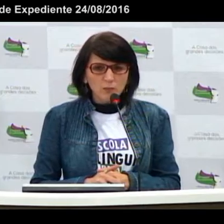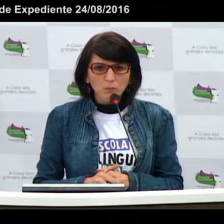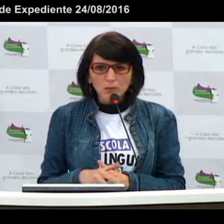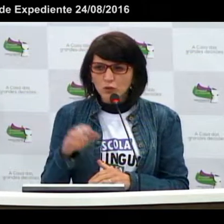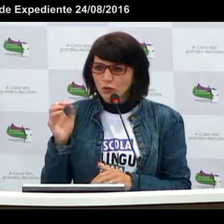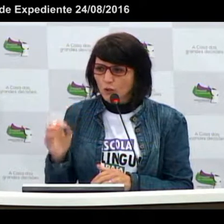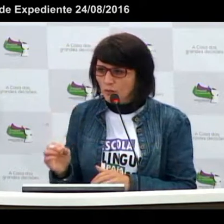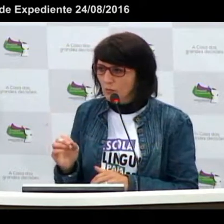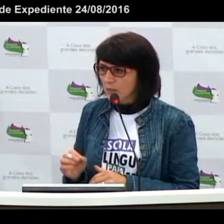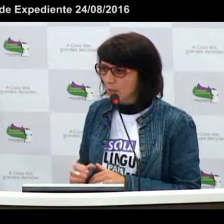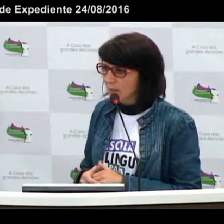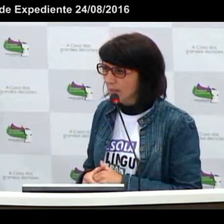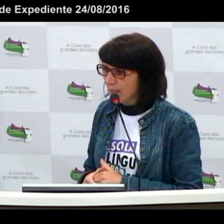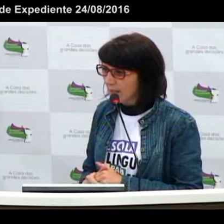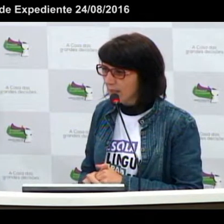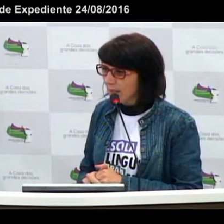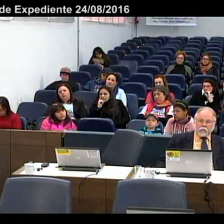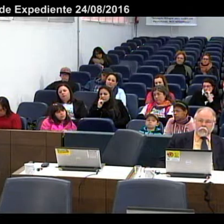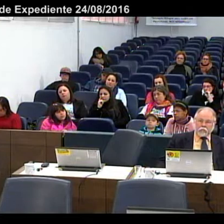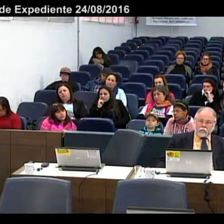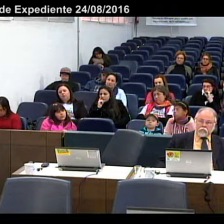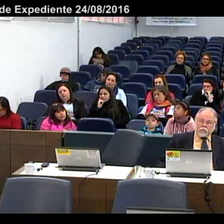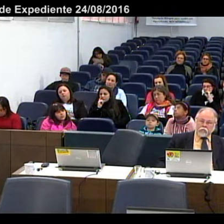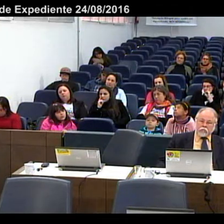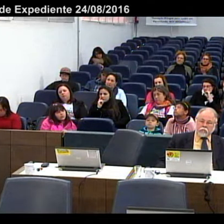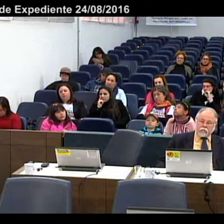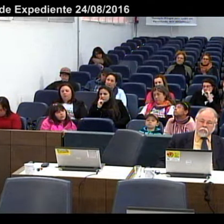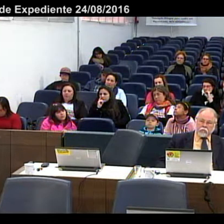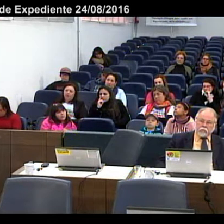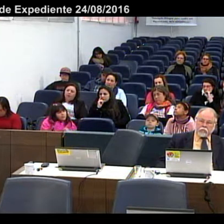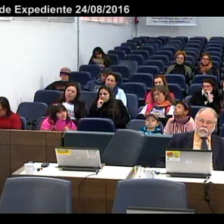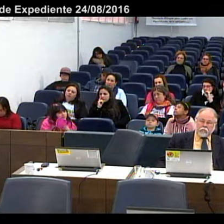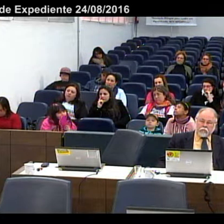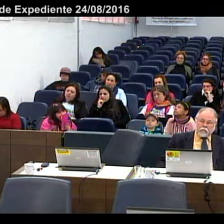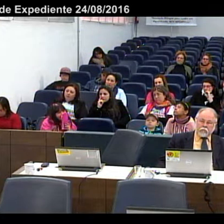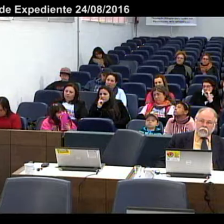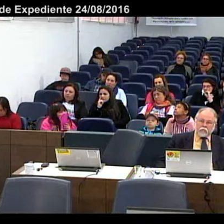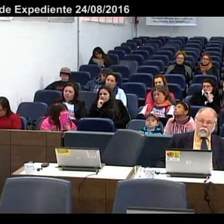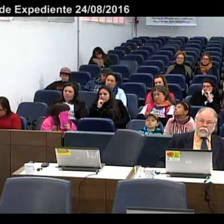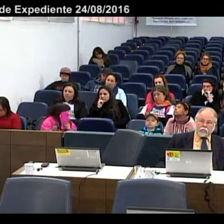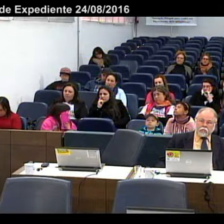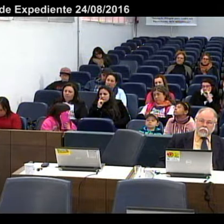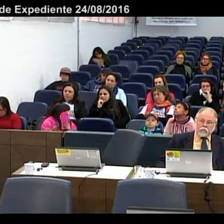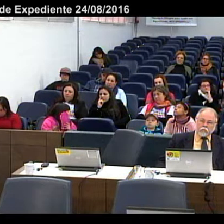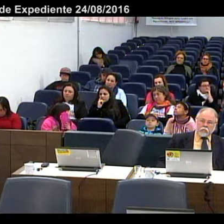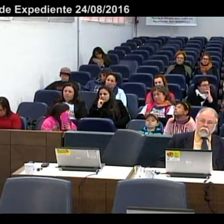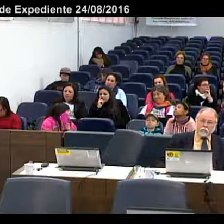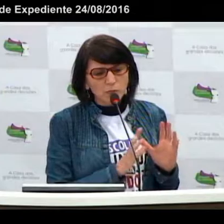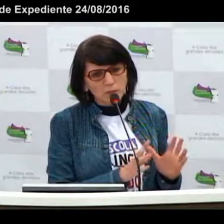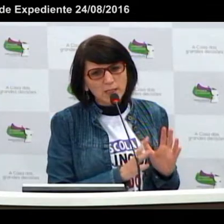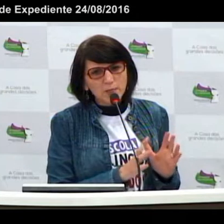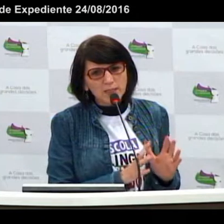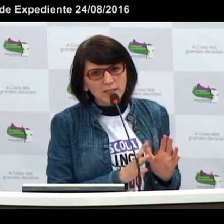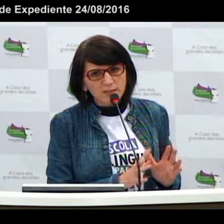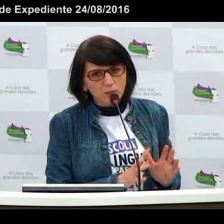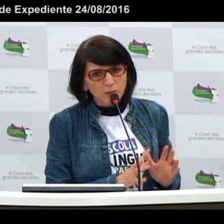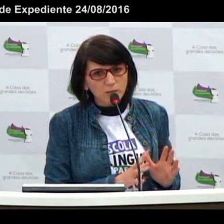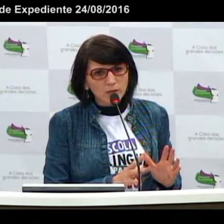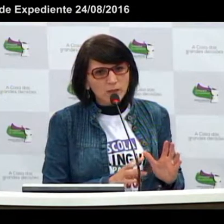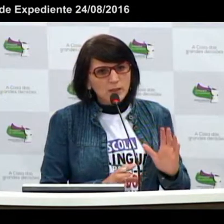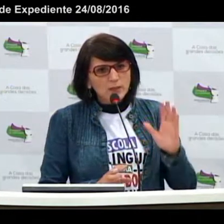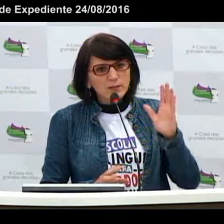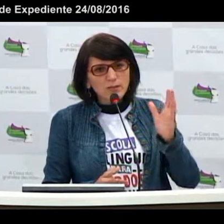define pessoa com deficiência é aquela pessoa que tem alguma uma